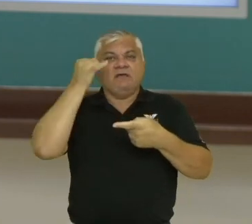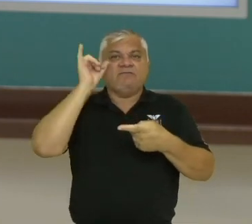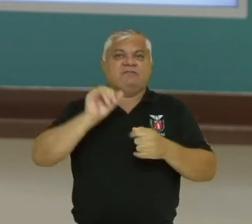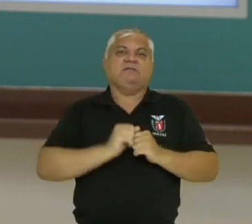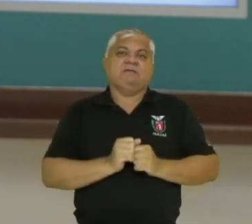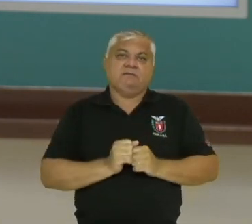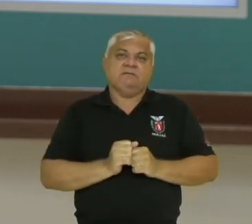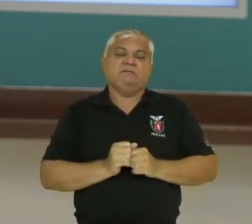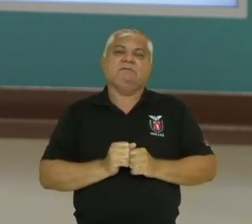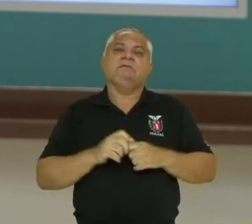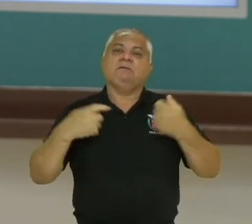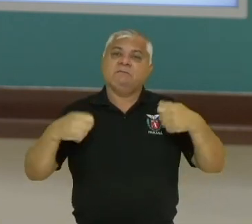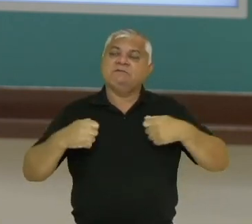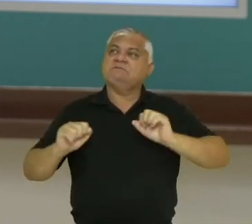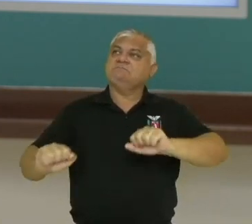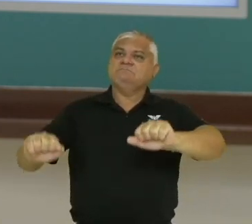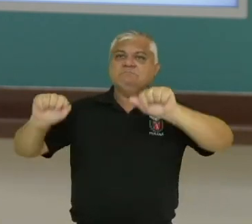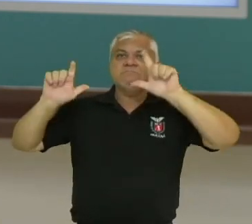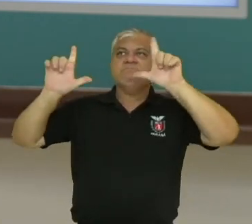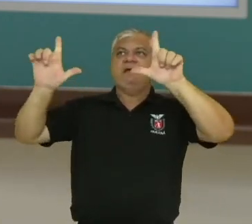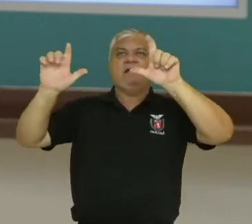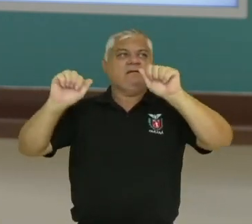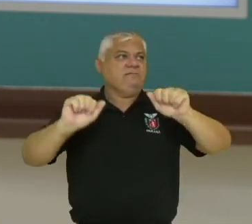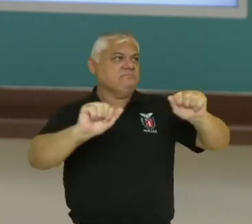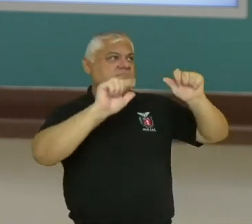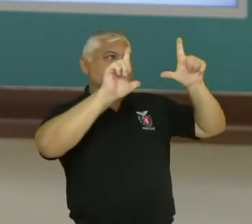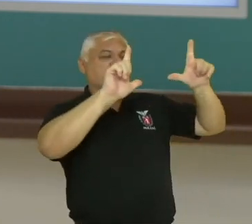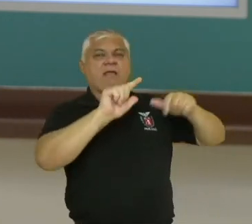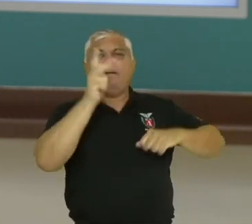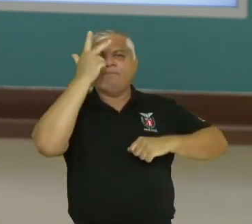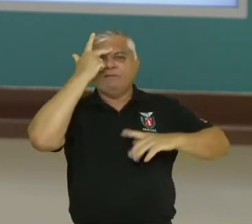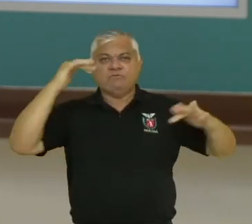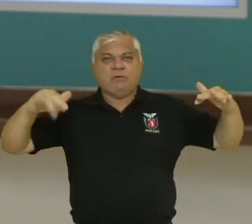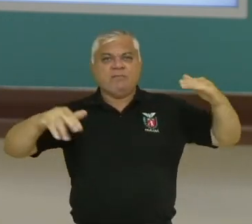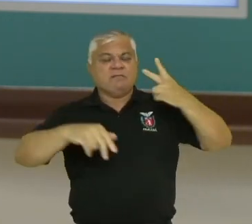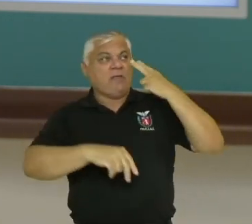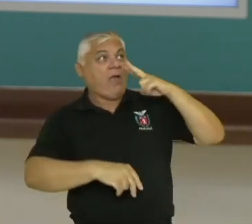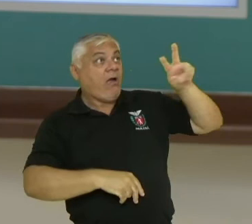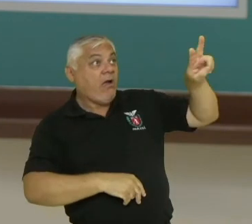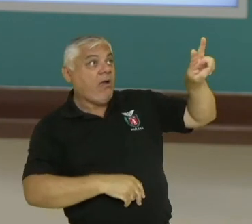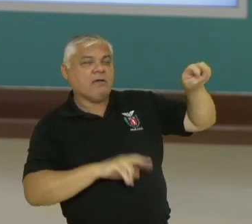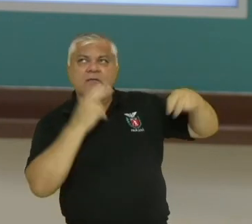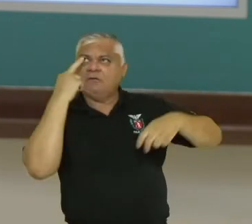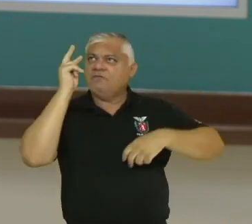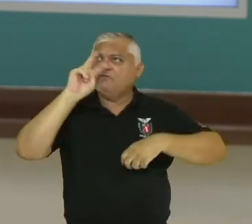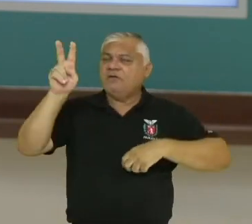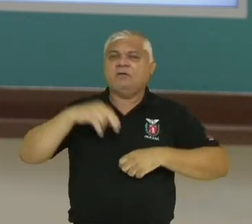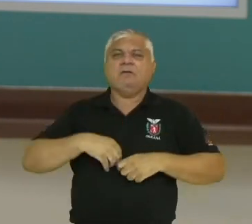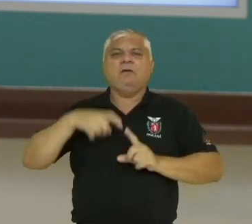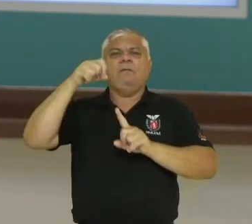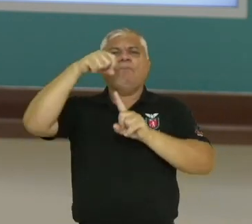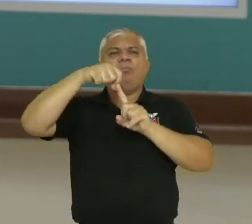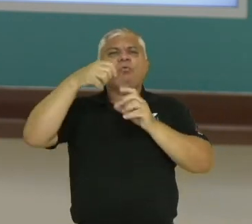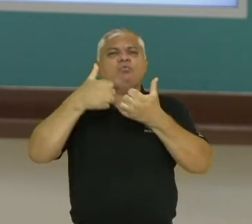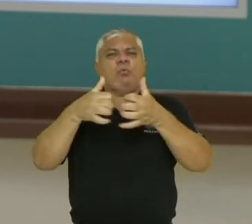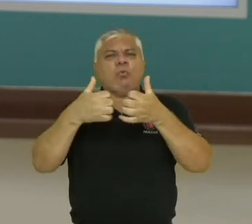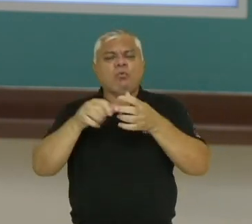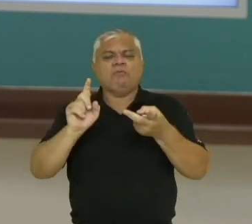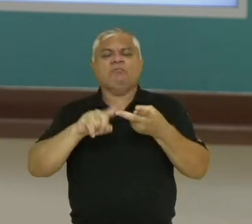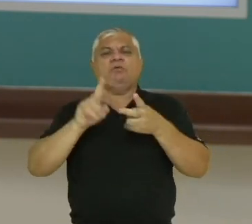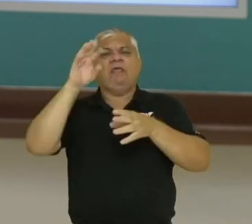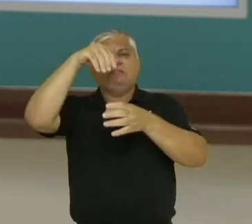eu tenho que colocar esse cartaz em locais onde as pessoas vão passar. Pontos de ônibus, dentro